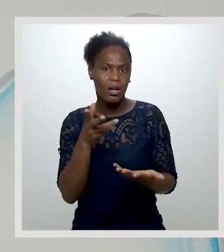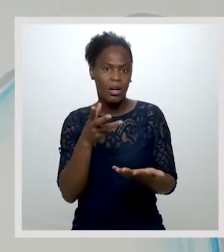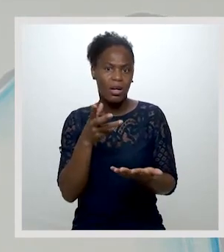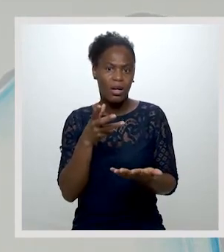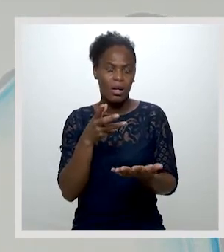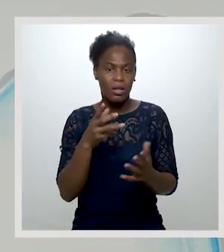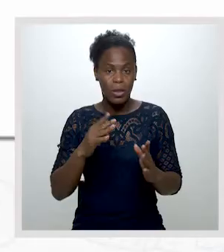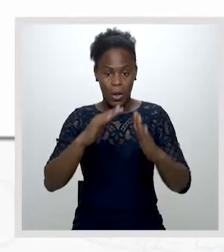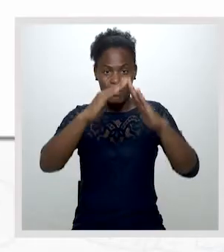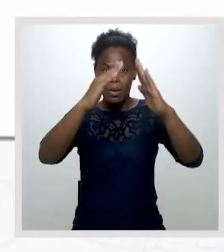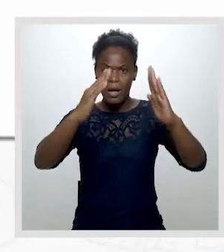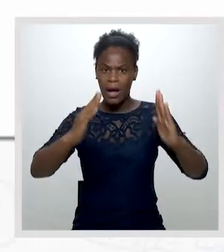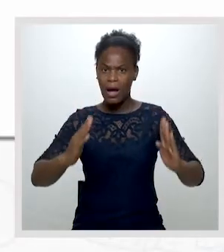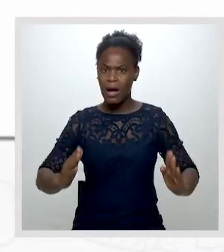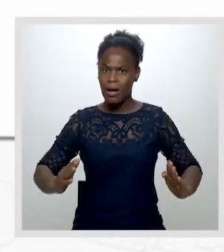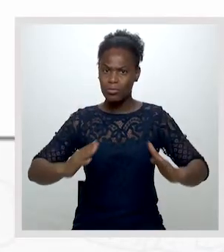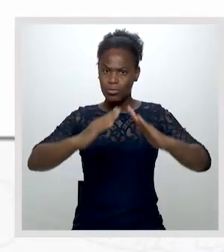sim. Vejam.